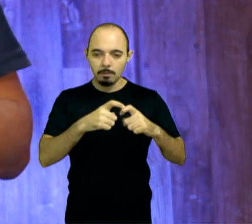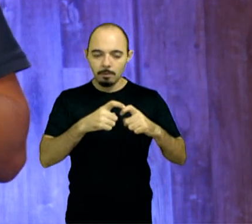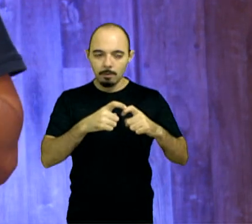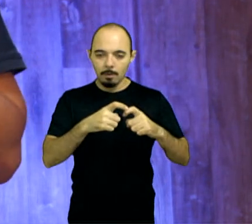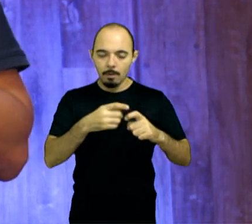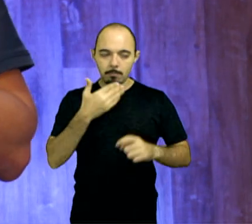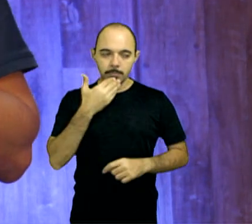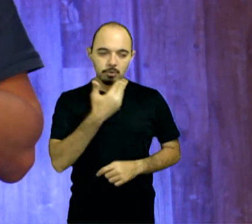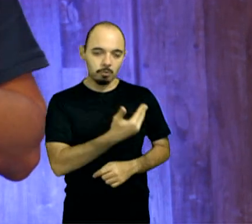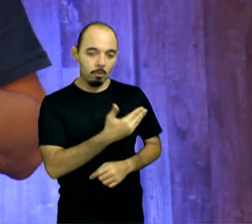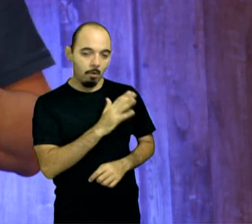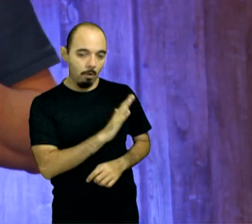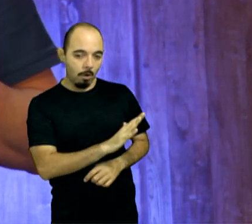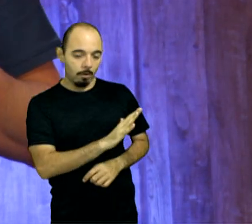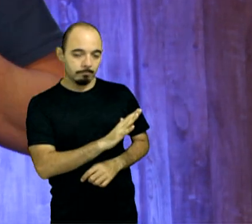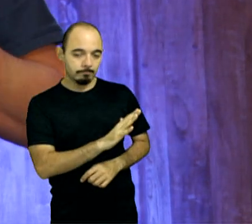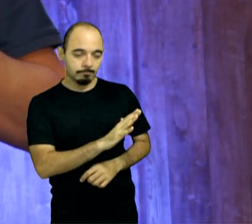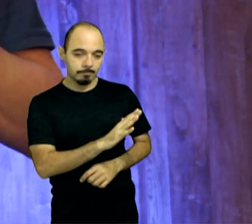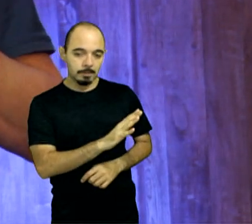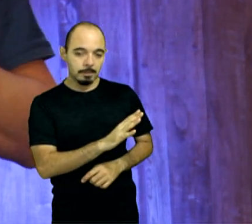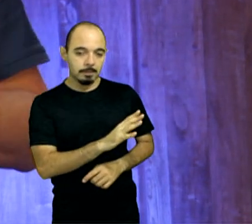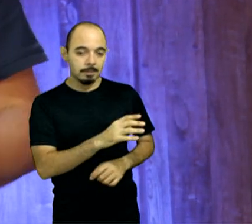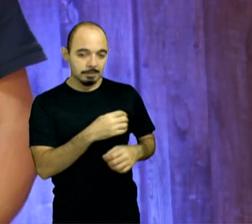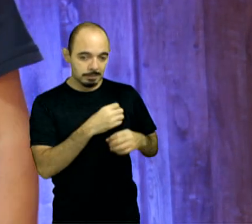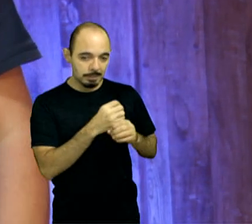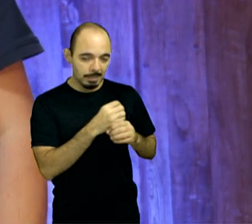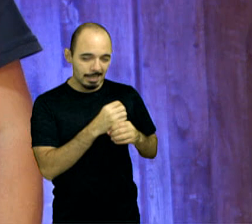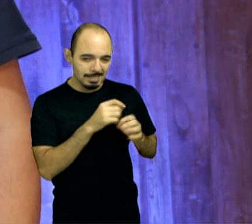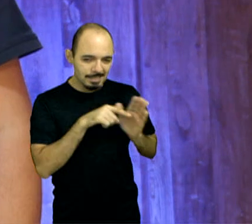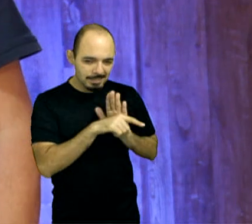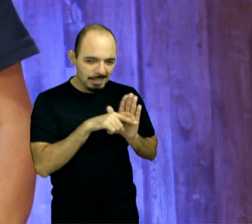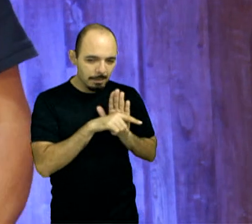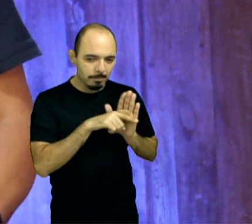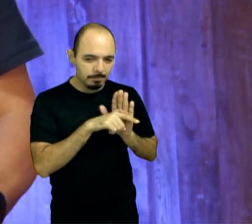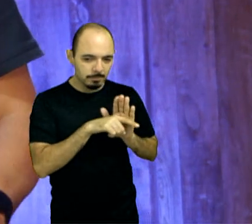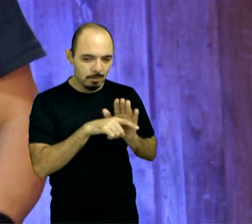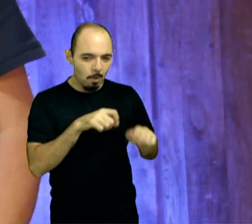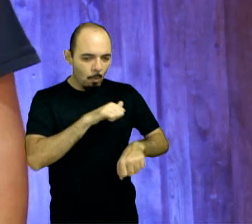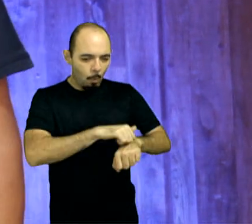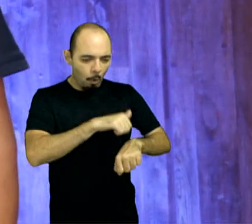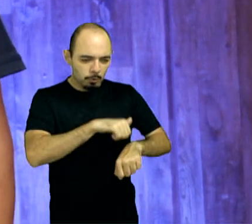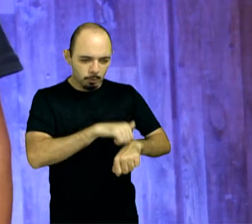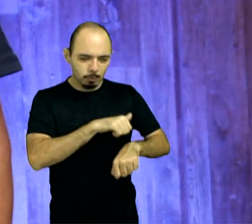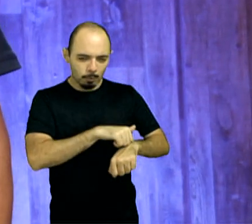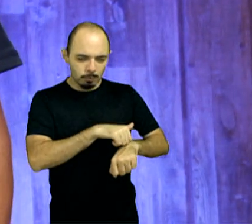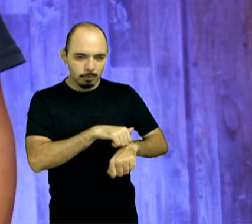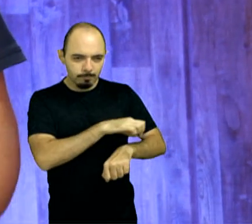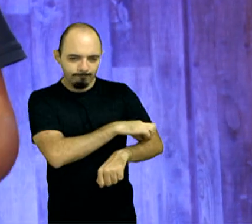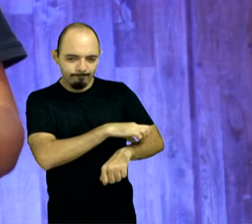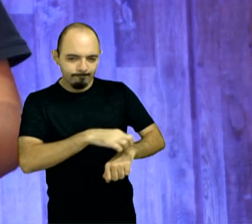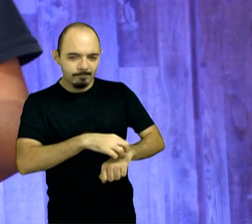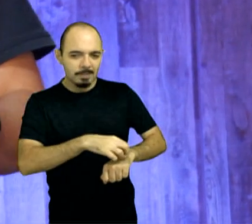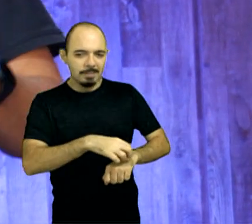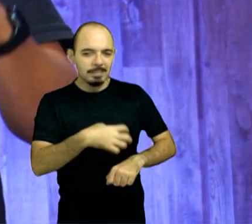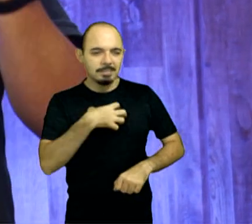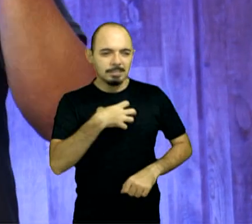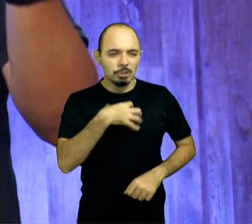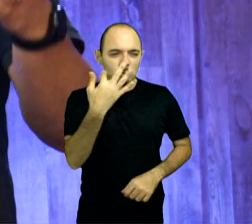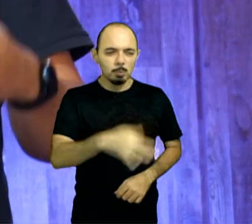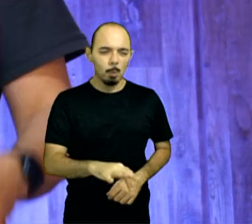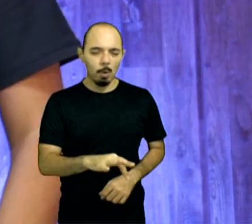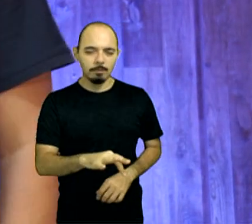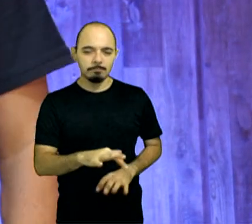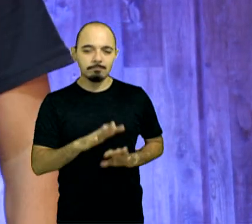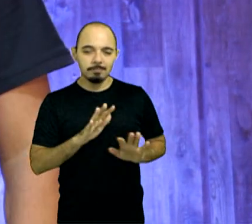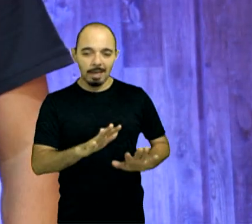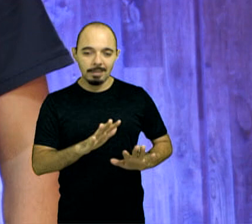ergométrico, com 5 minutos já me deu a dor. Leve, uma dor leve no osso. Aí o médico parou e falou assim: ó, vou imprimir o resultado aqui, você